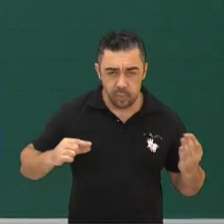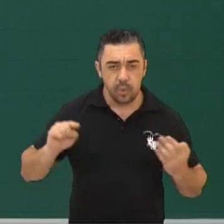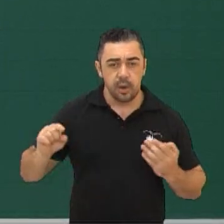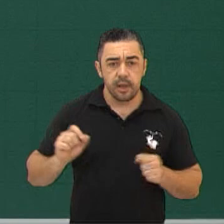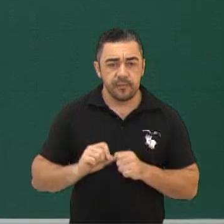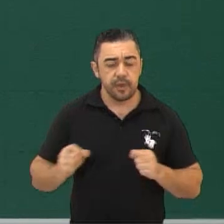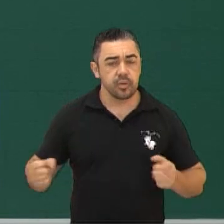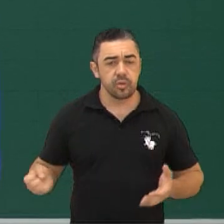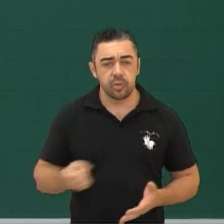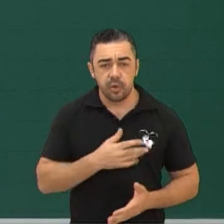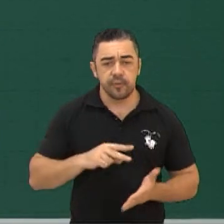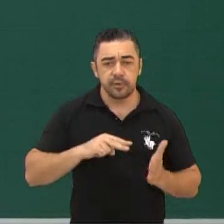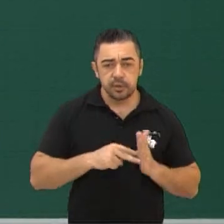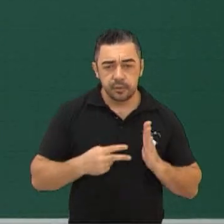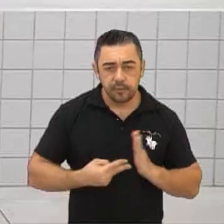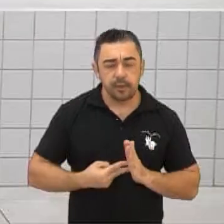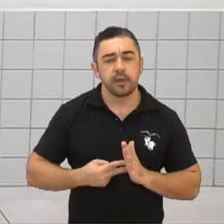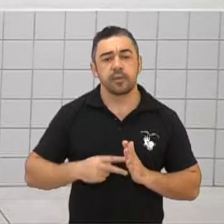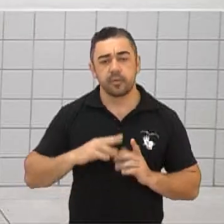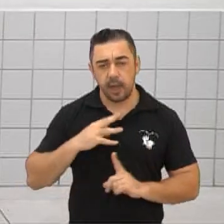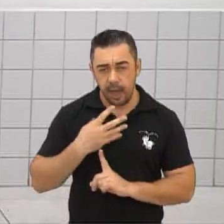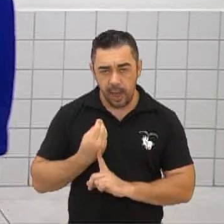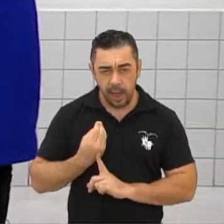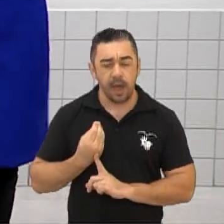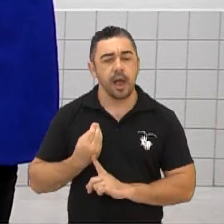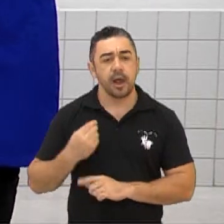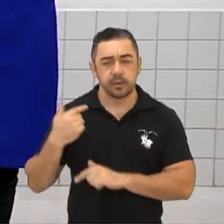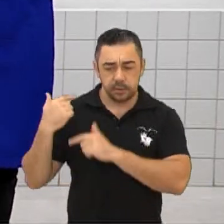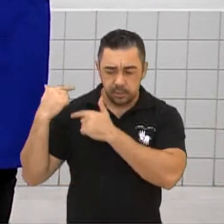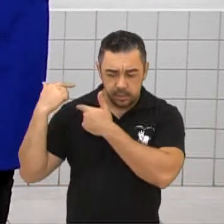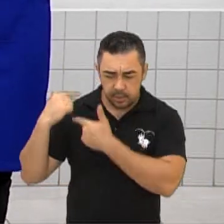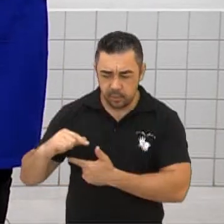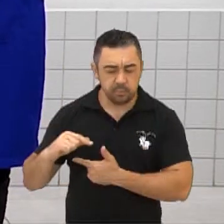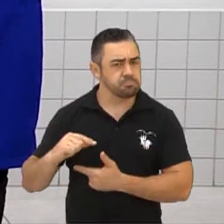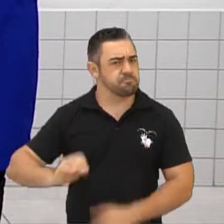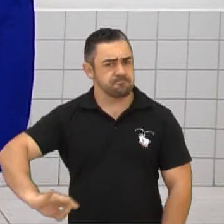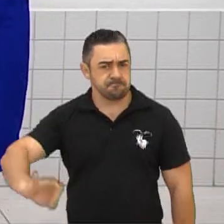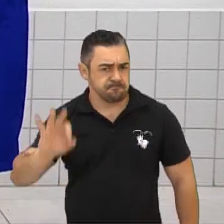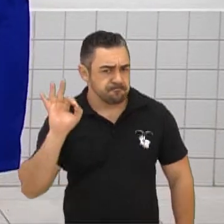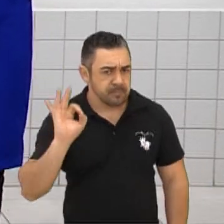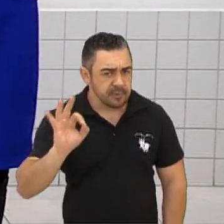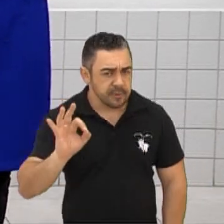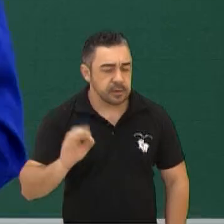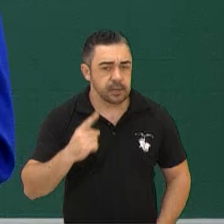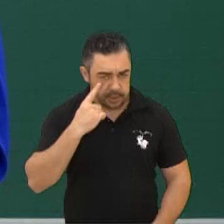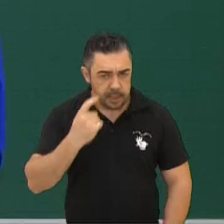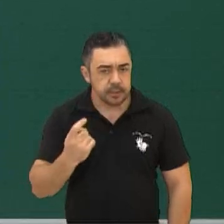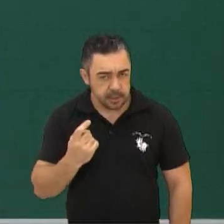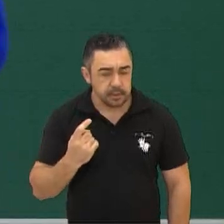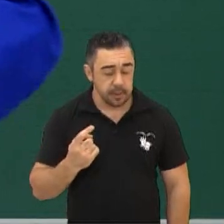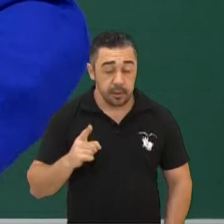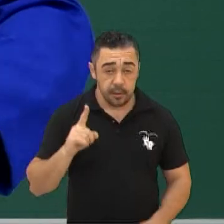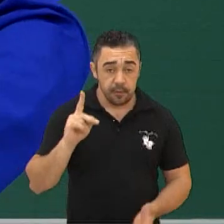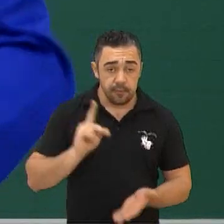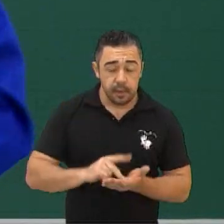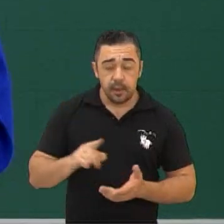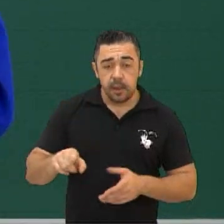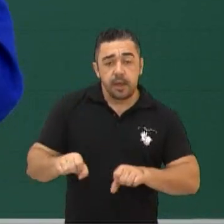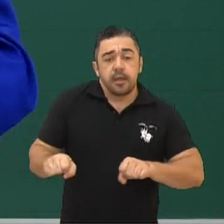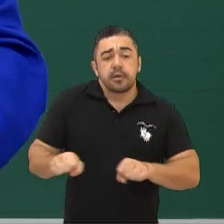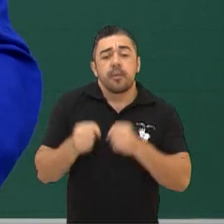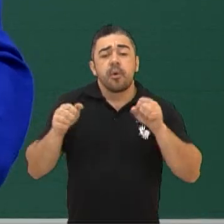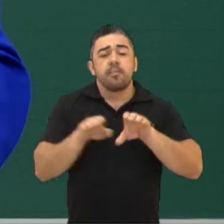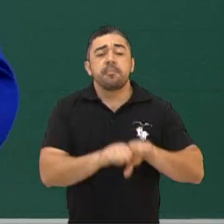inovou o sentido da arte tradicional. Verdade, olha que resposta, olha que comentário interessantíssimo. Ele realmente quebrou com o padrão,